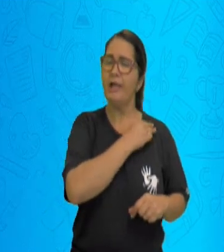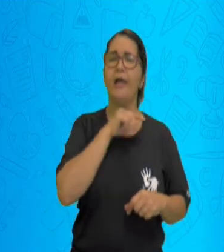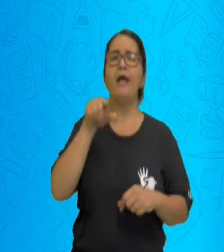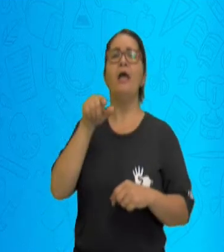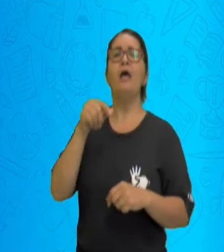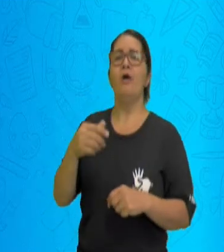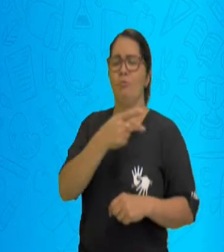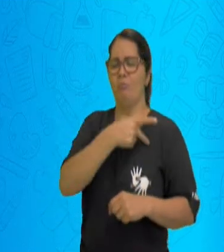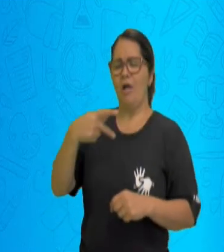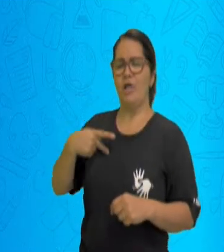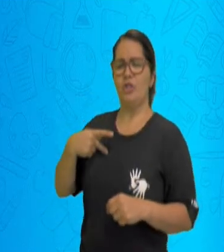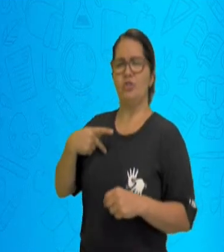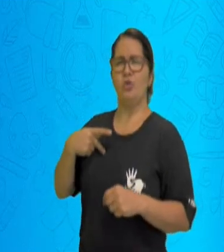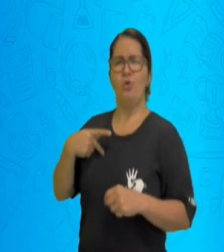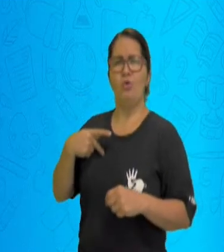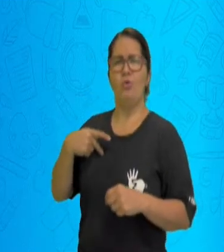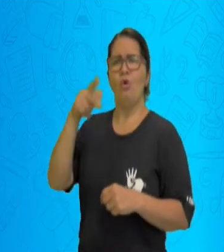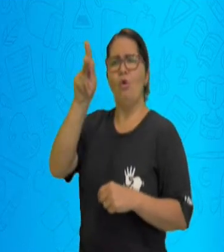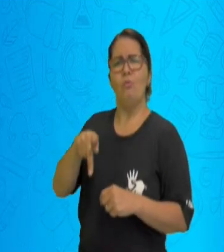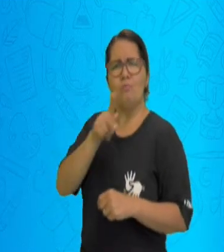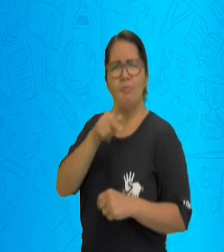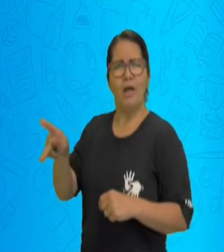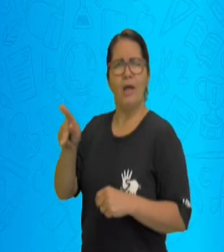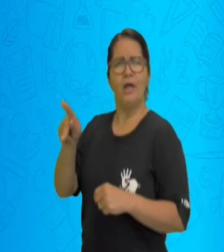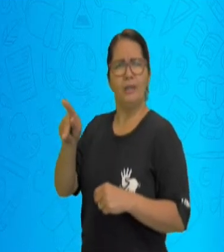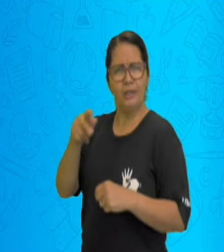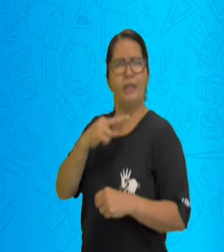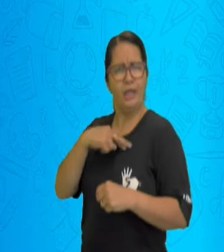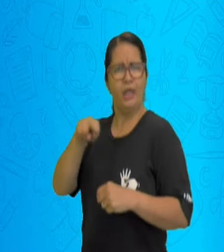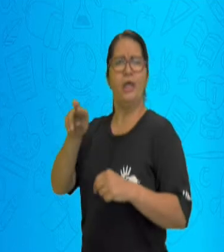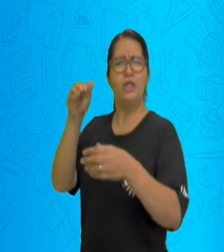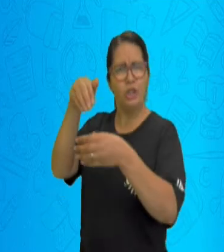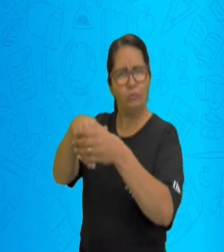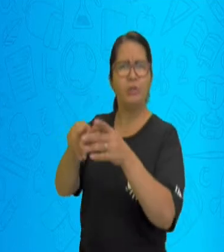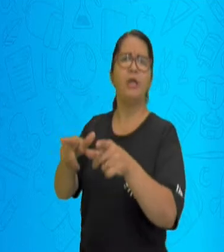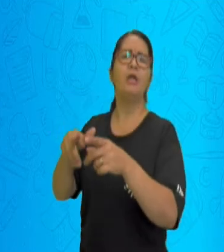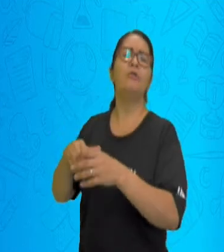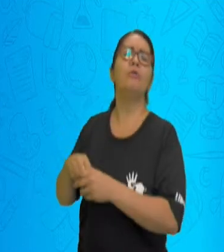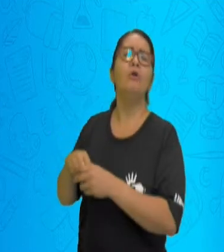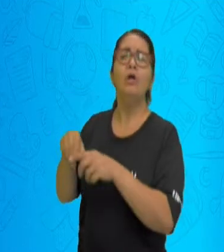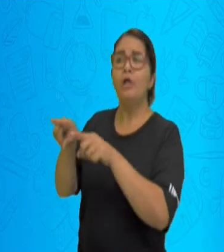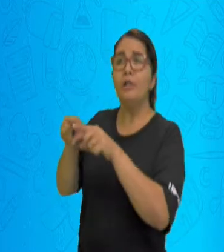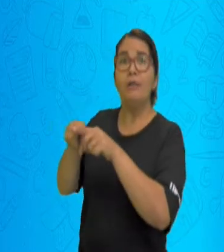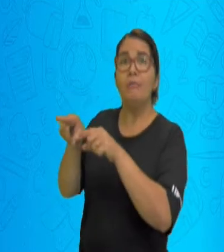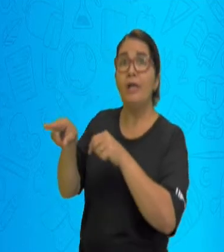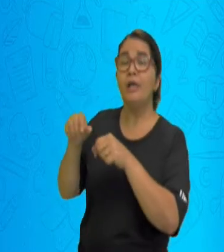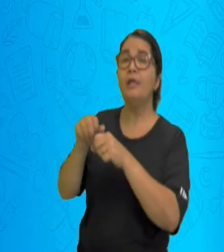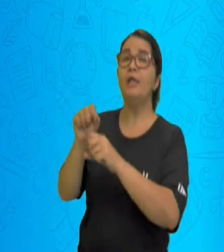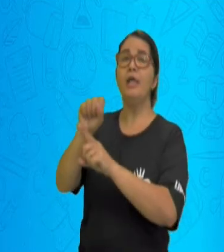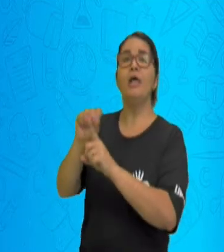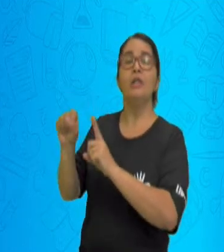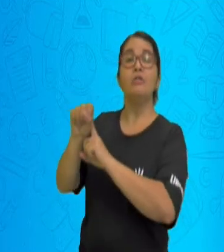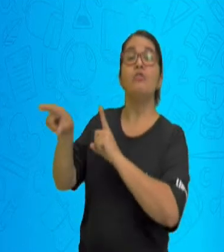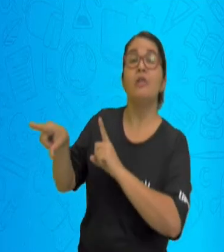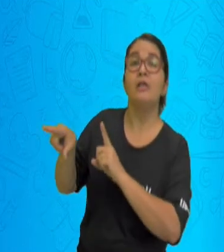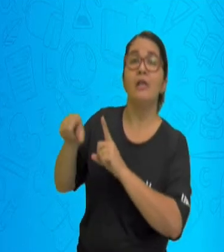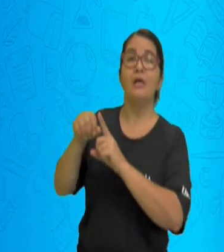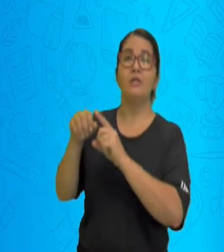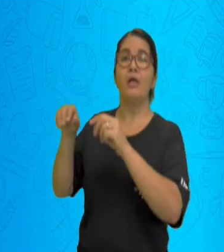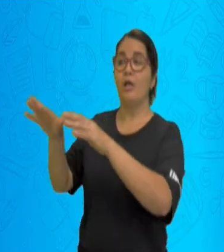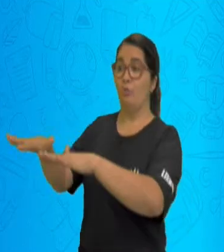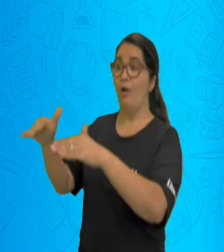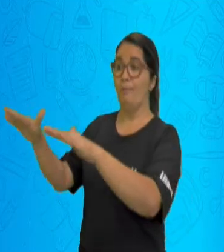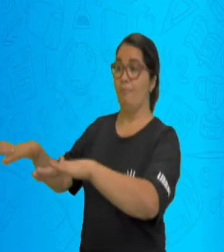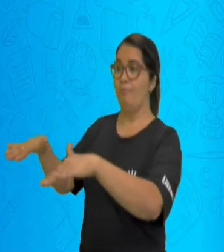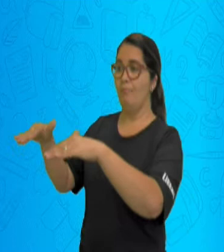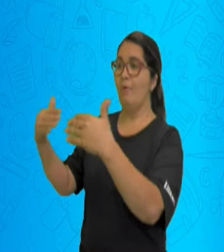religiosas, um público, maior, se é uma palestra. Então eu também vou me apresentar com a linguagem formal. E